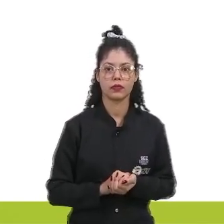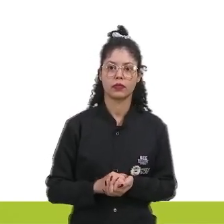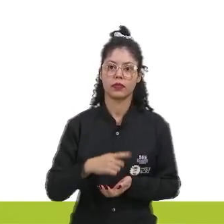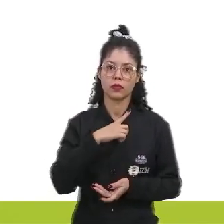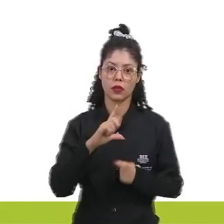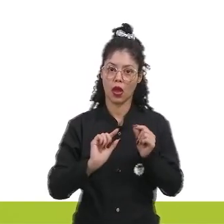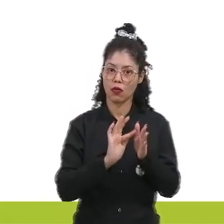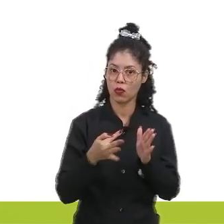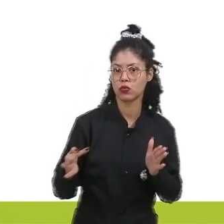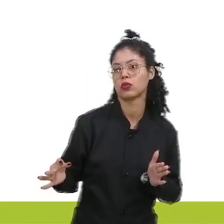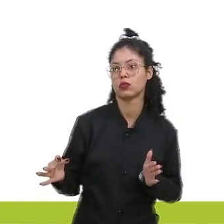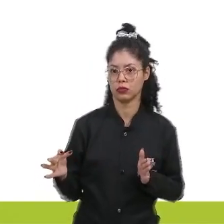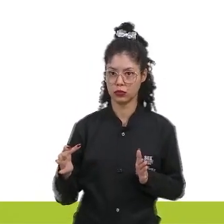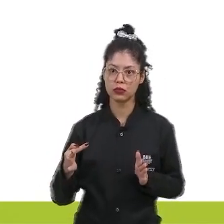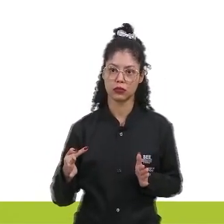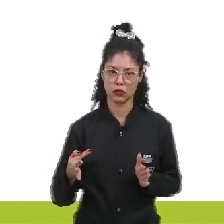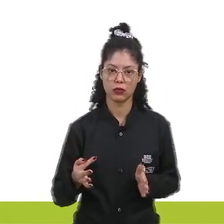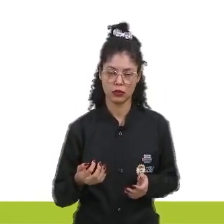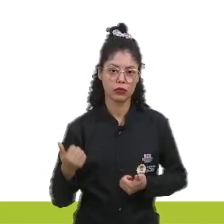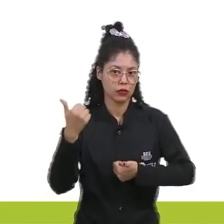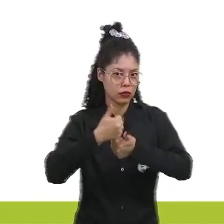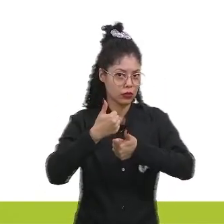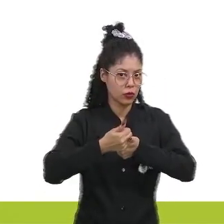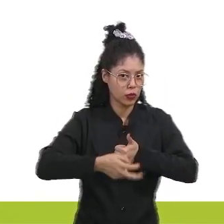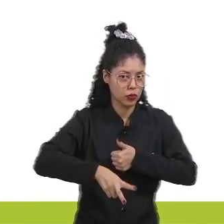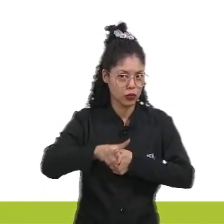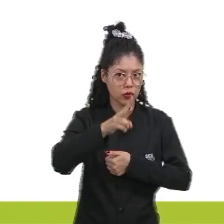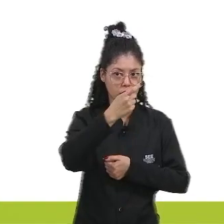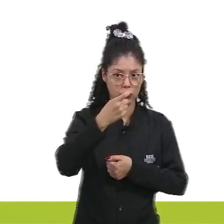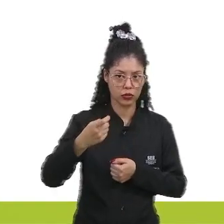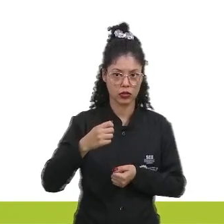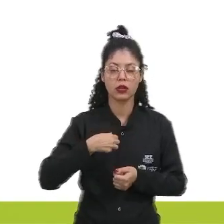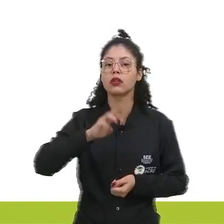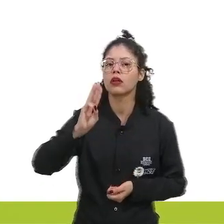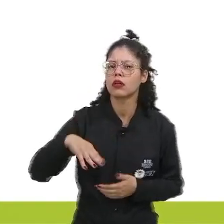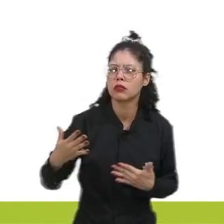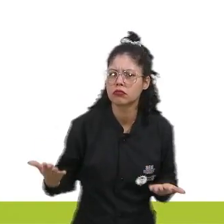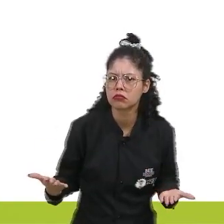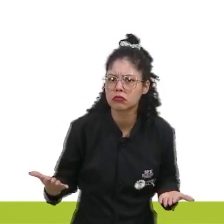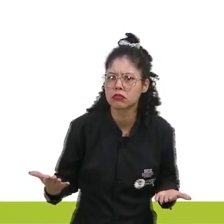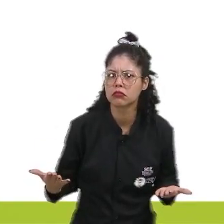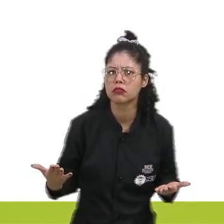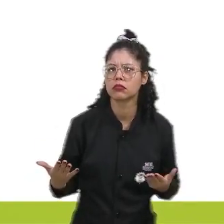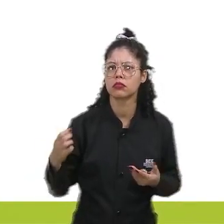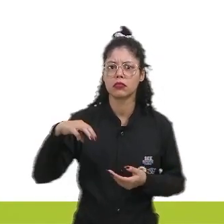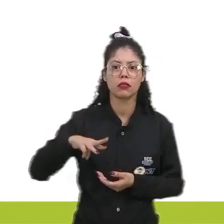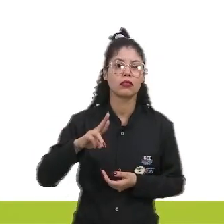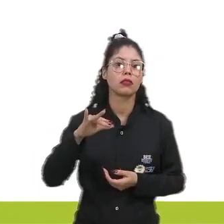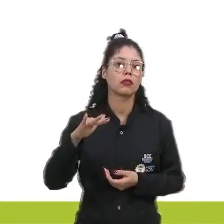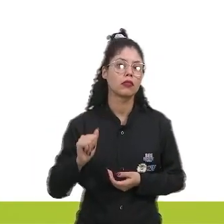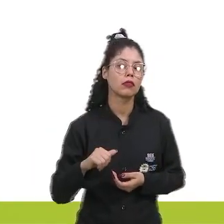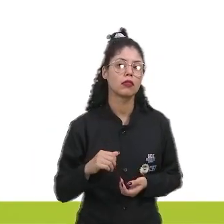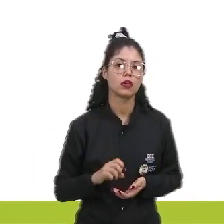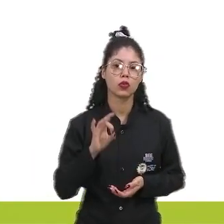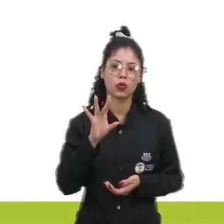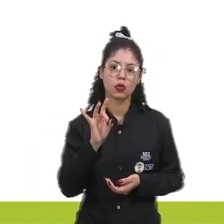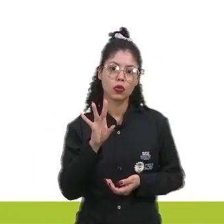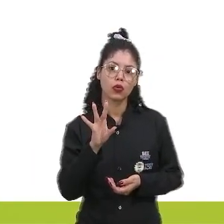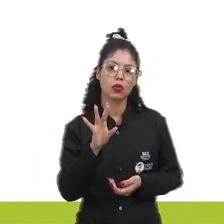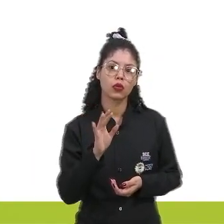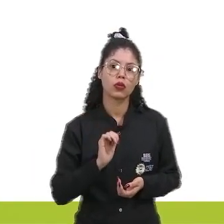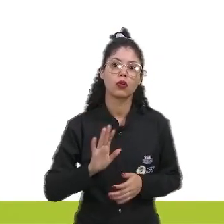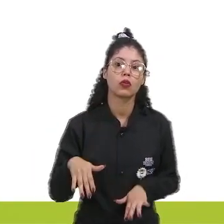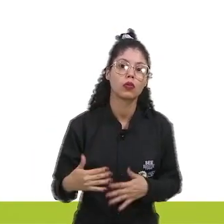função, essa função, e vai substituir os valores de x. Quem é x, professor? X é Mariana. Só que Mariana tem